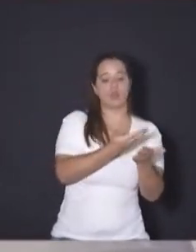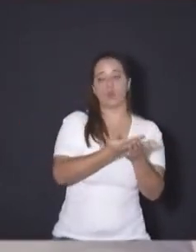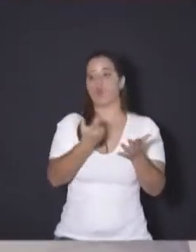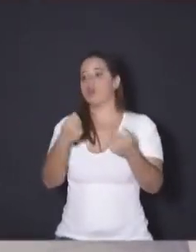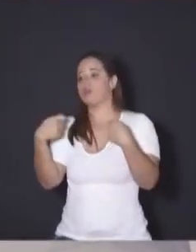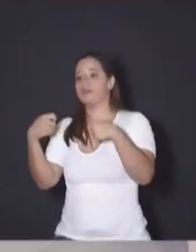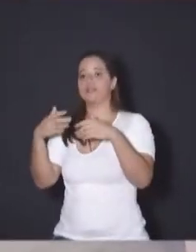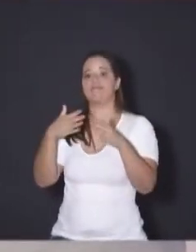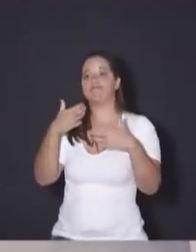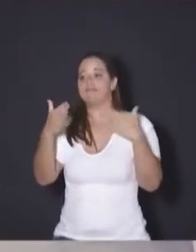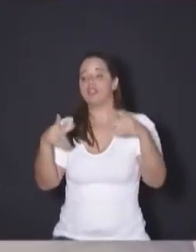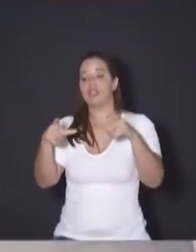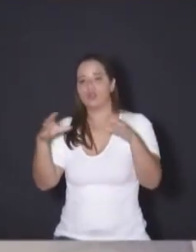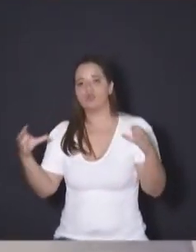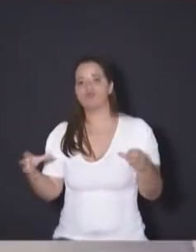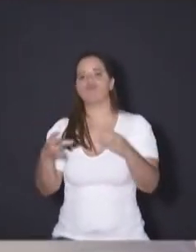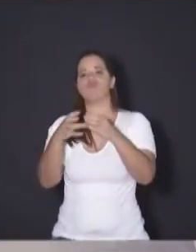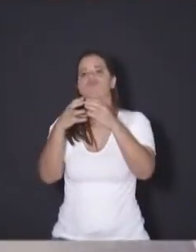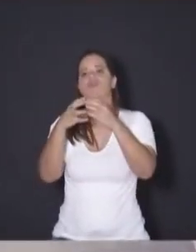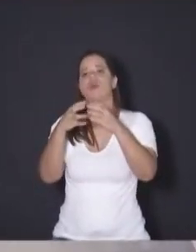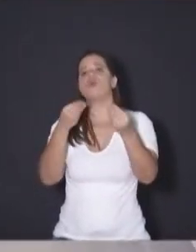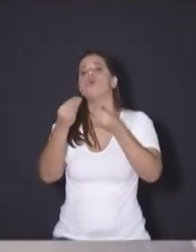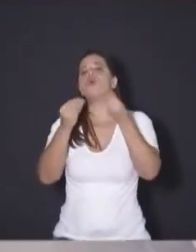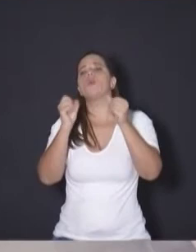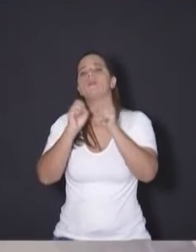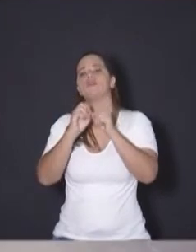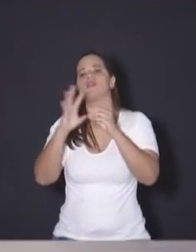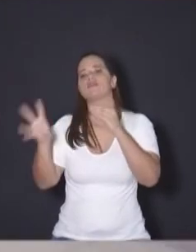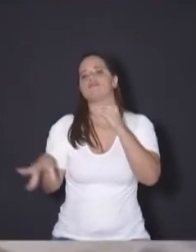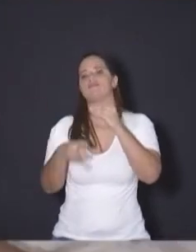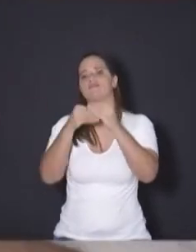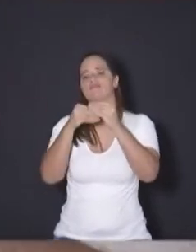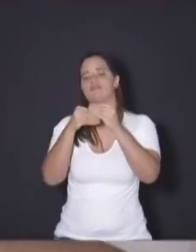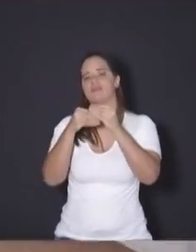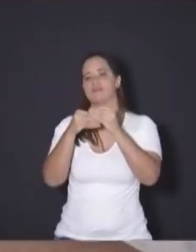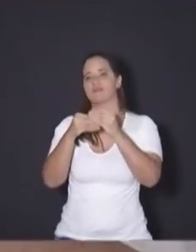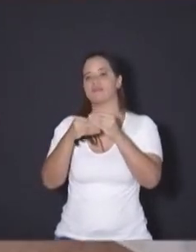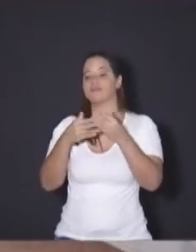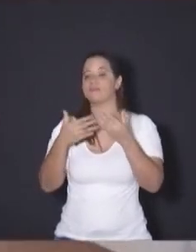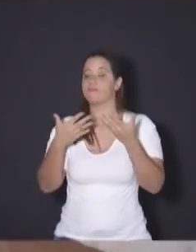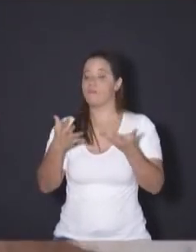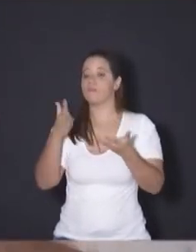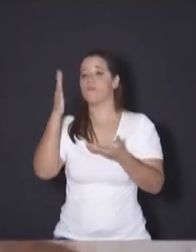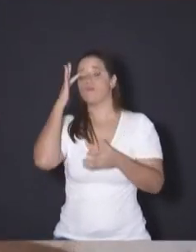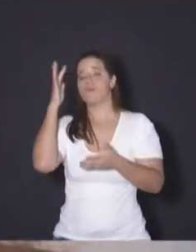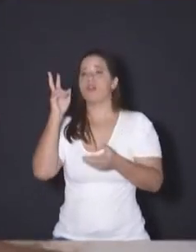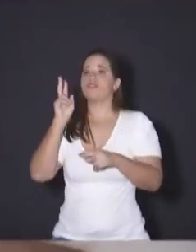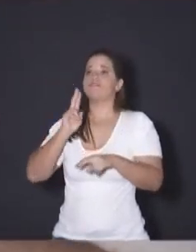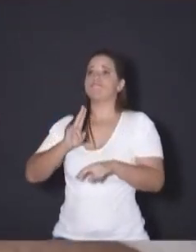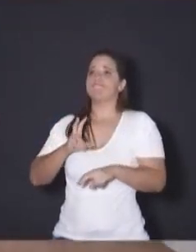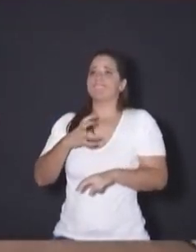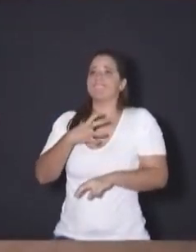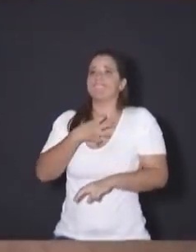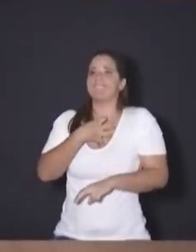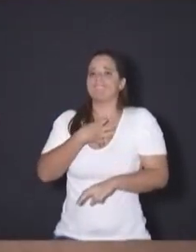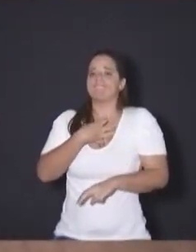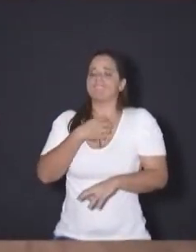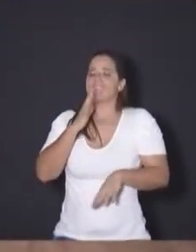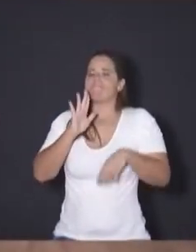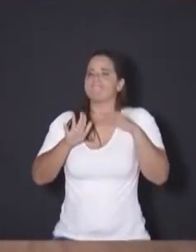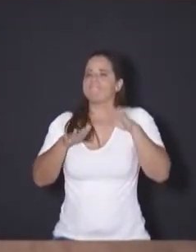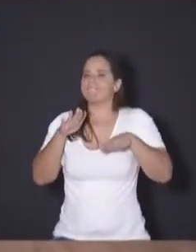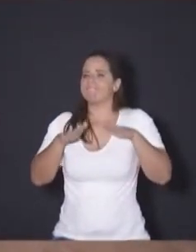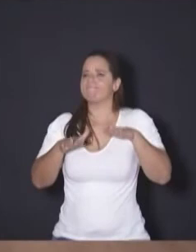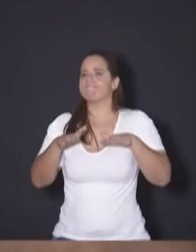então tudo isso tem que treinar então como é que você faz isso e os cintas vezes que mesmos álbum é